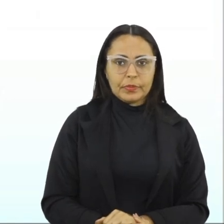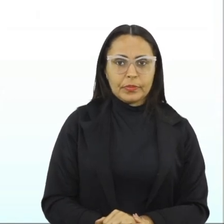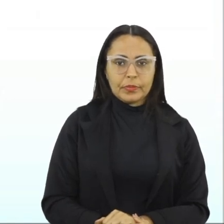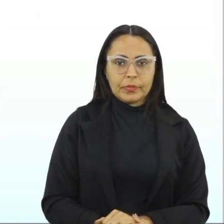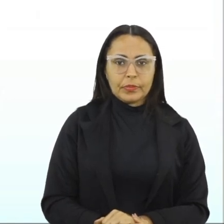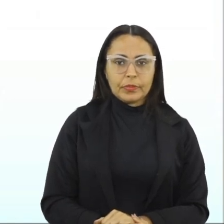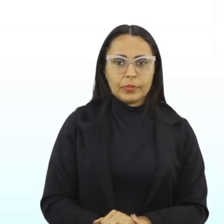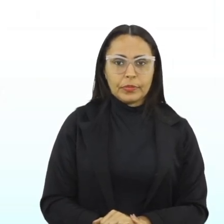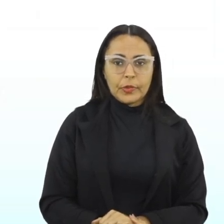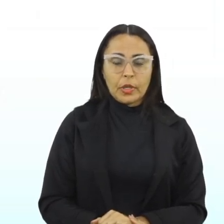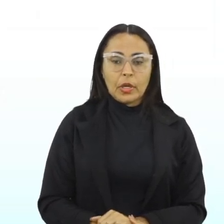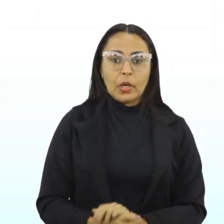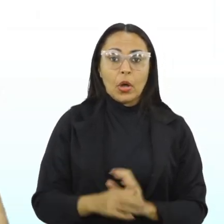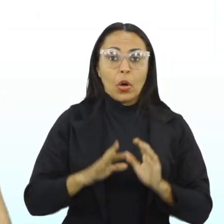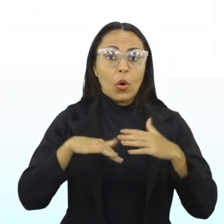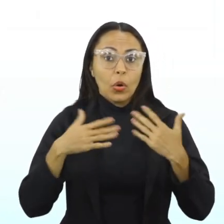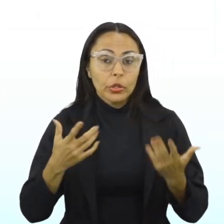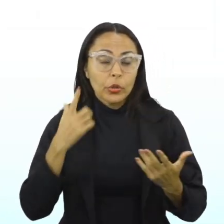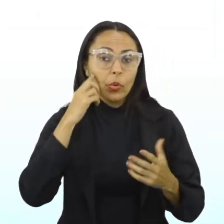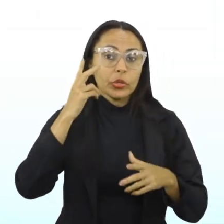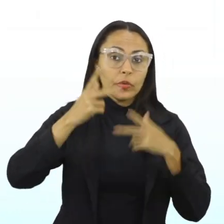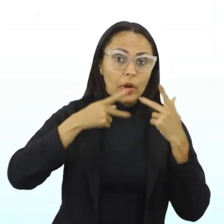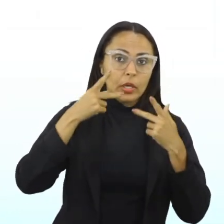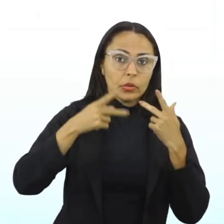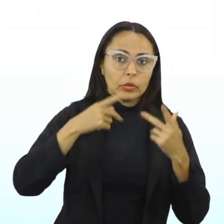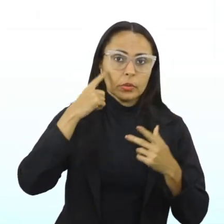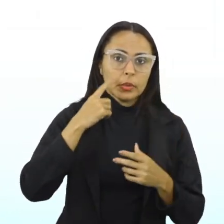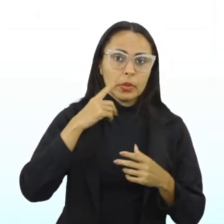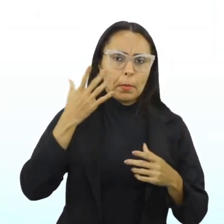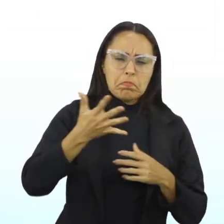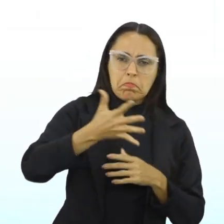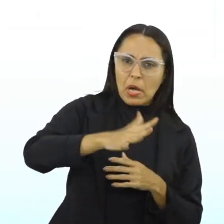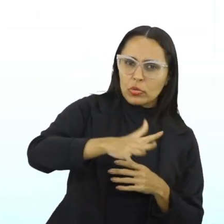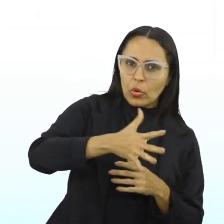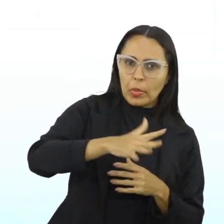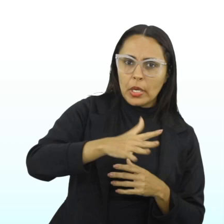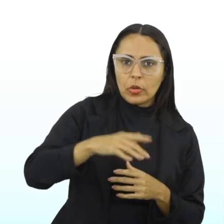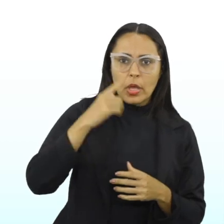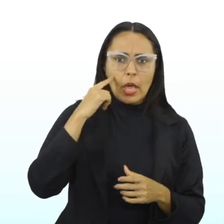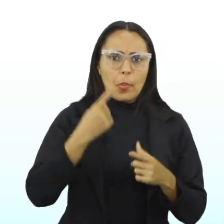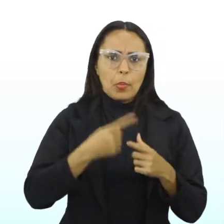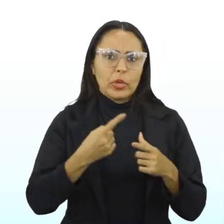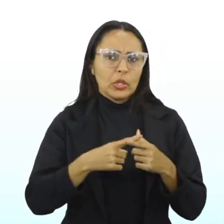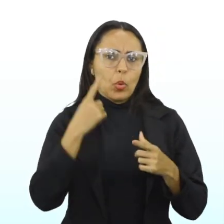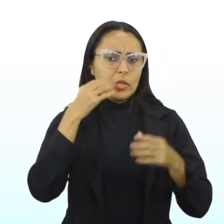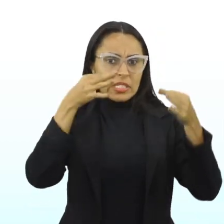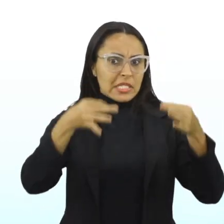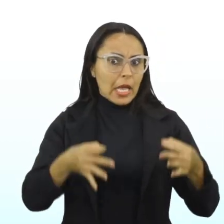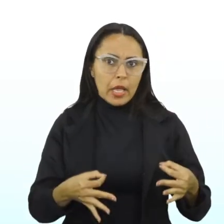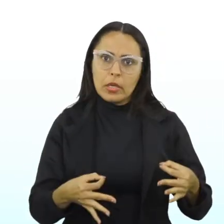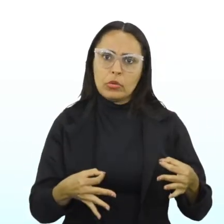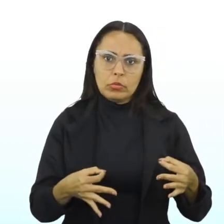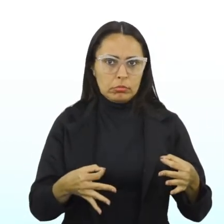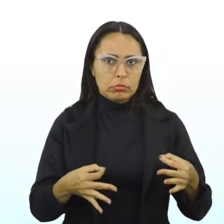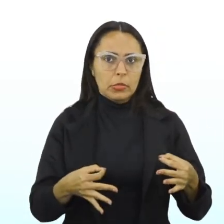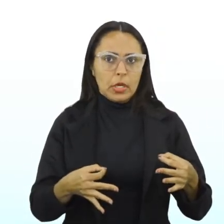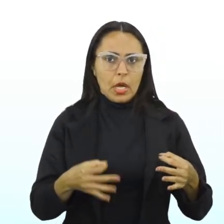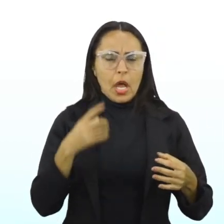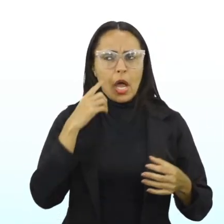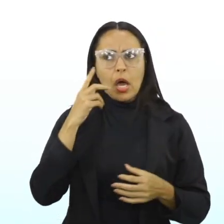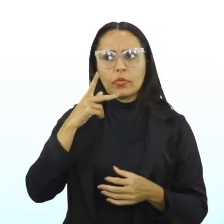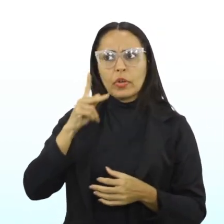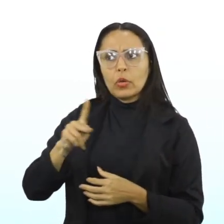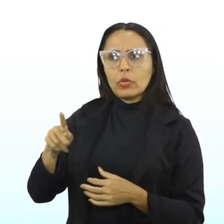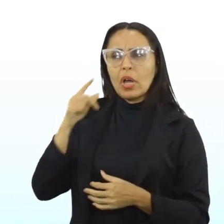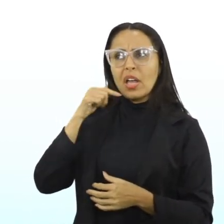Léo, traz para mim, por favor. E olha, quando eu boto assim, mais ou menos, é porque não é um número exato, tá? Ah, Andrei, tu